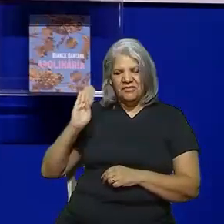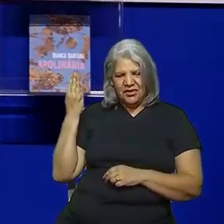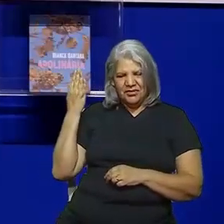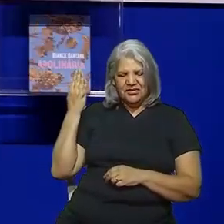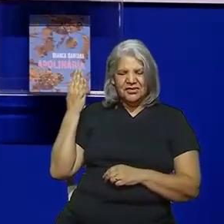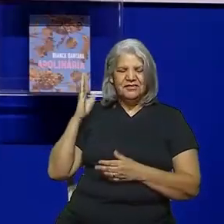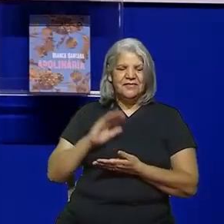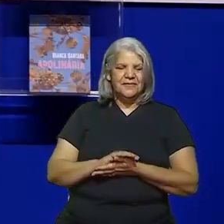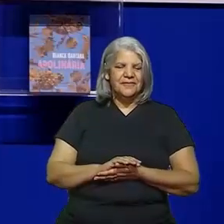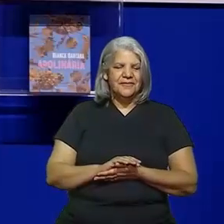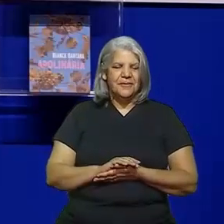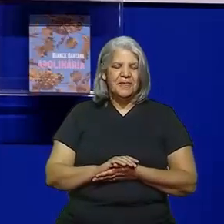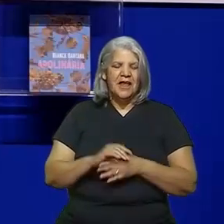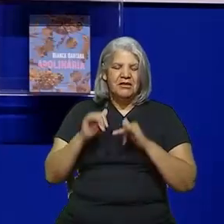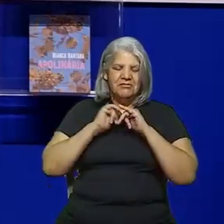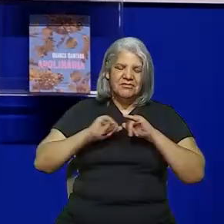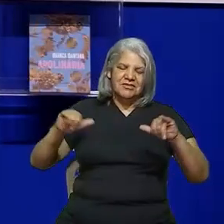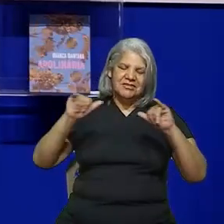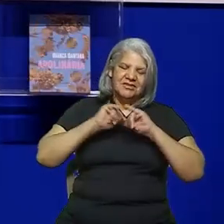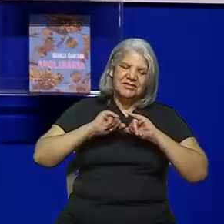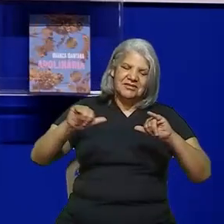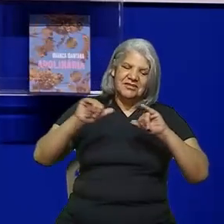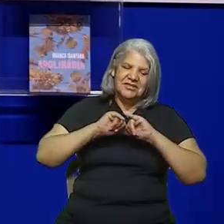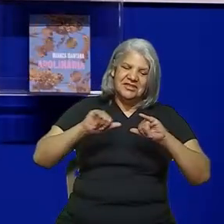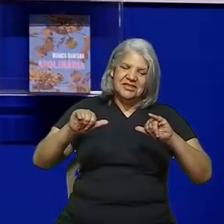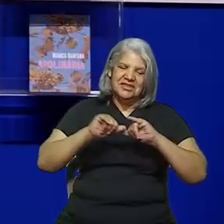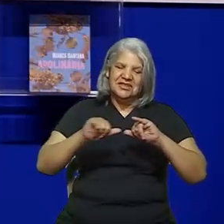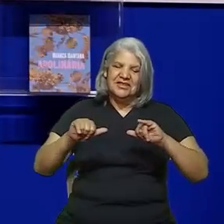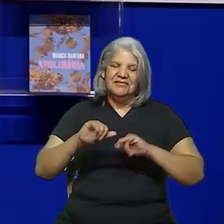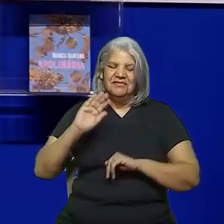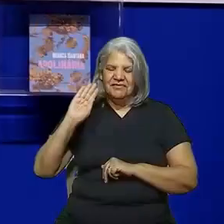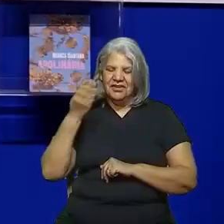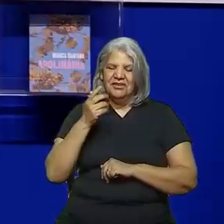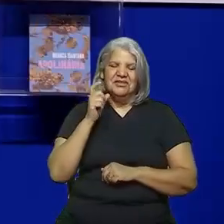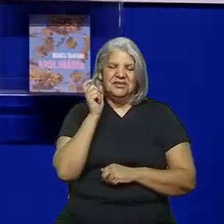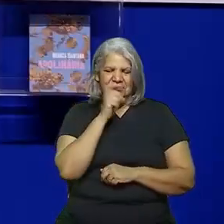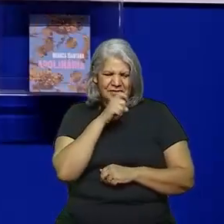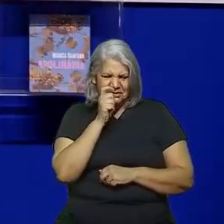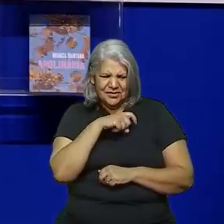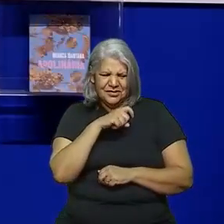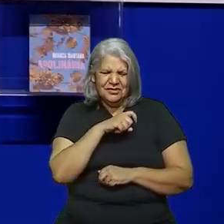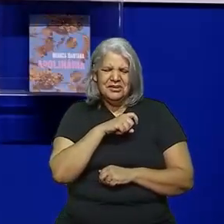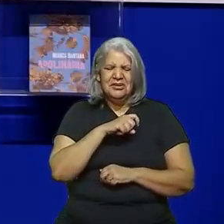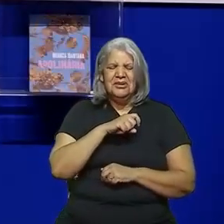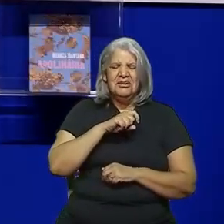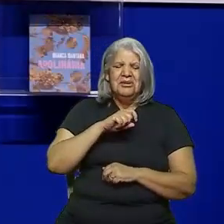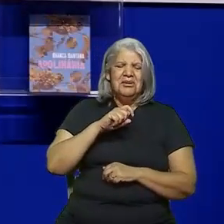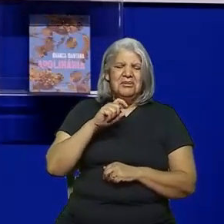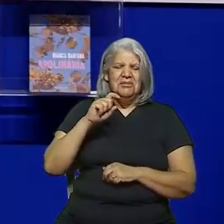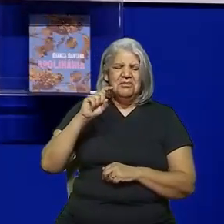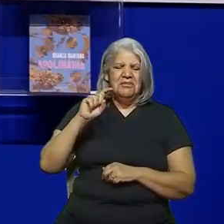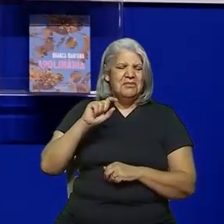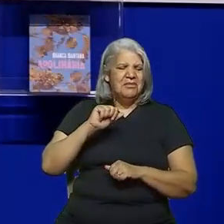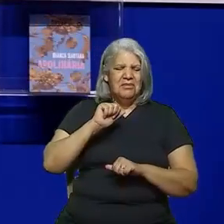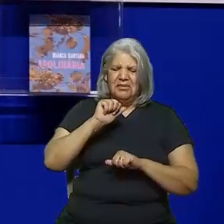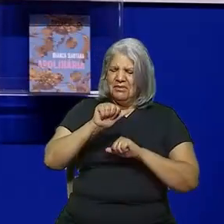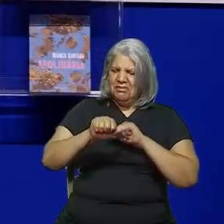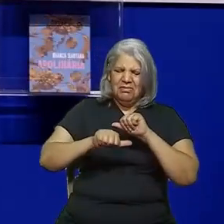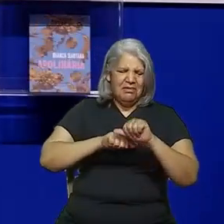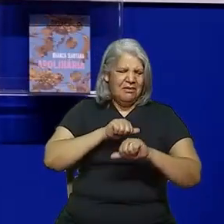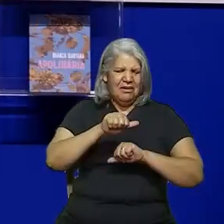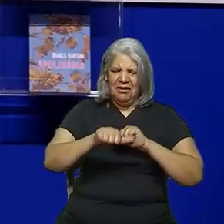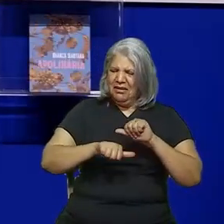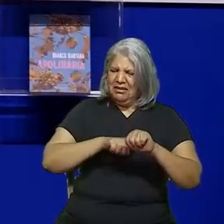falsidades, ou notícias mal apuradas, ou uma distorção do jornalismo